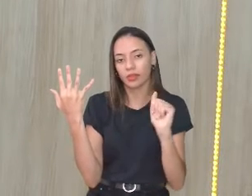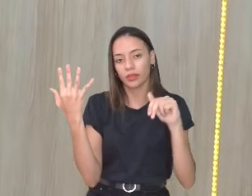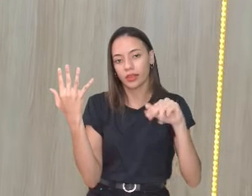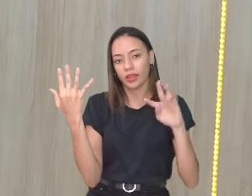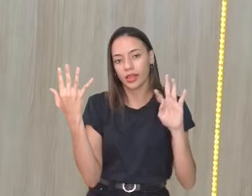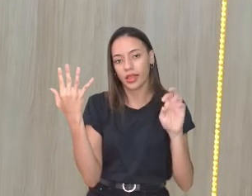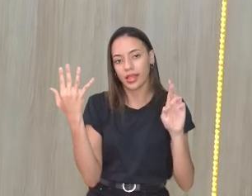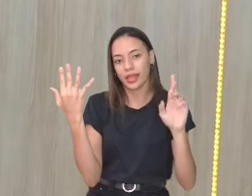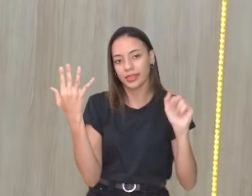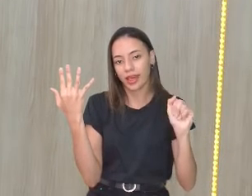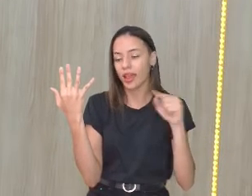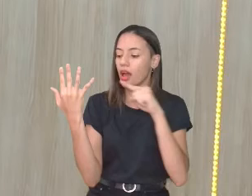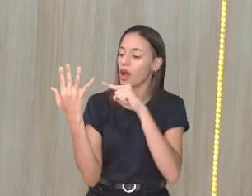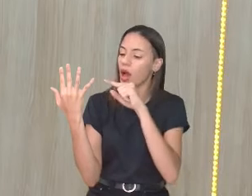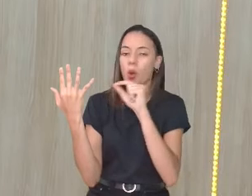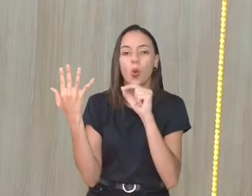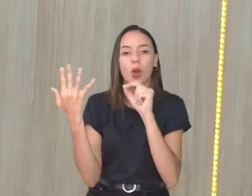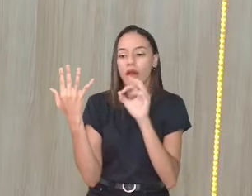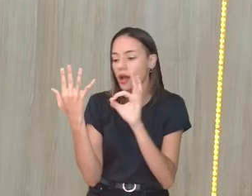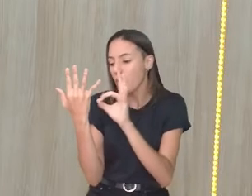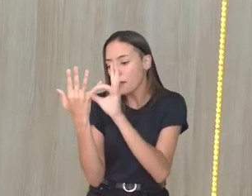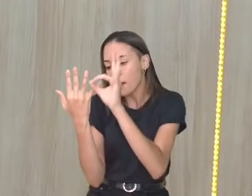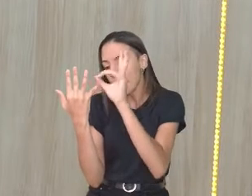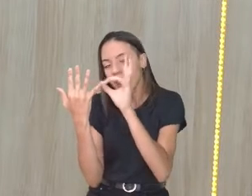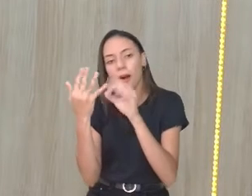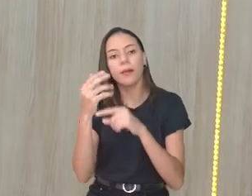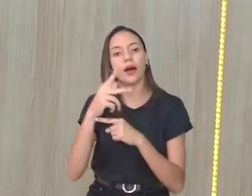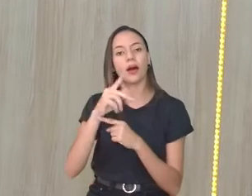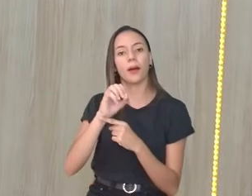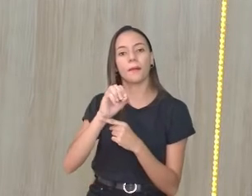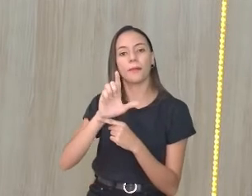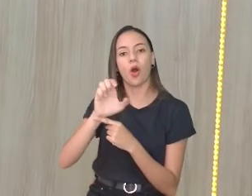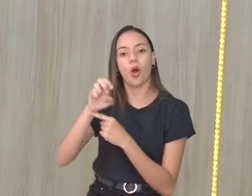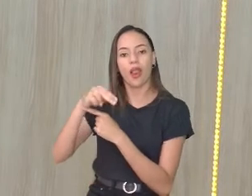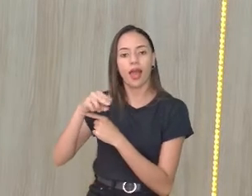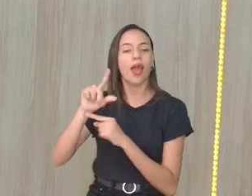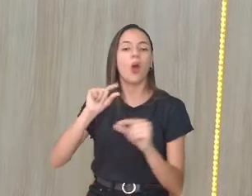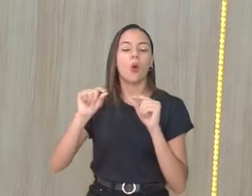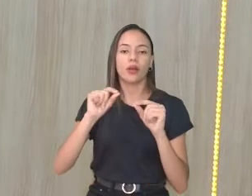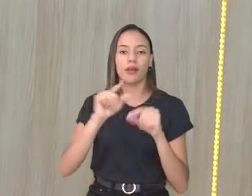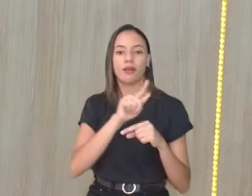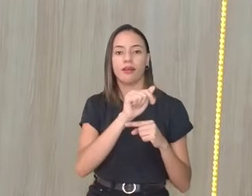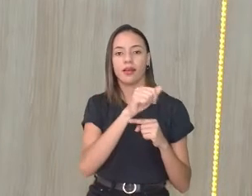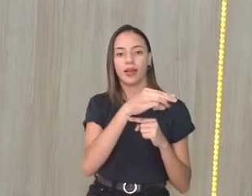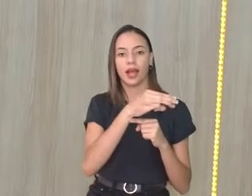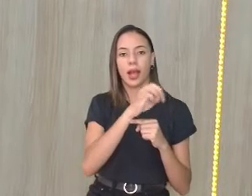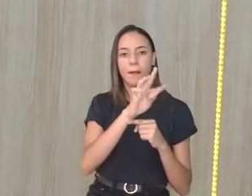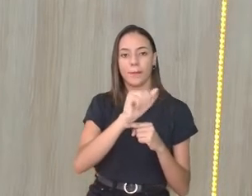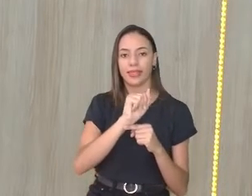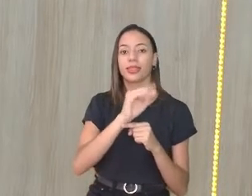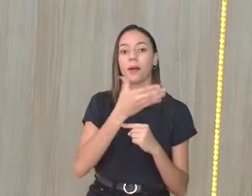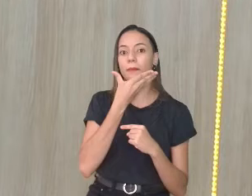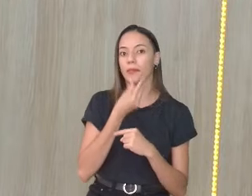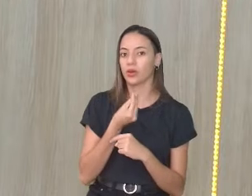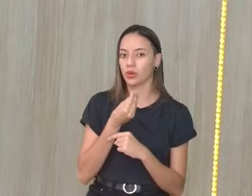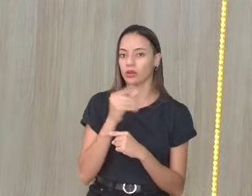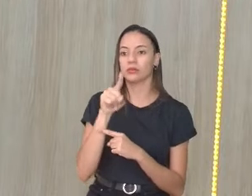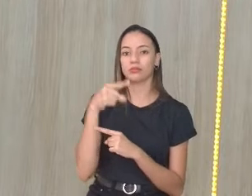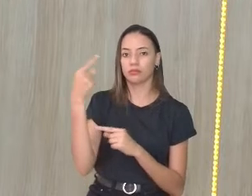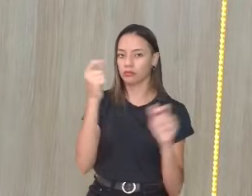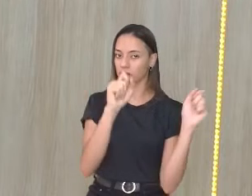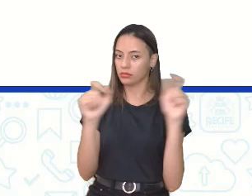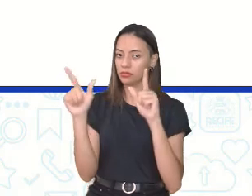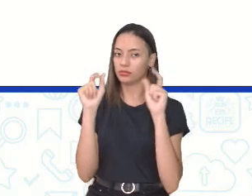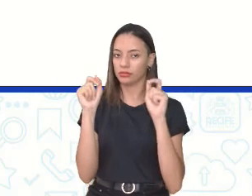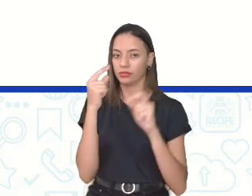antera, ela guarda o grãozinho de pólen, que é o gameta masculino da flor. Vamos passar agora para o próximo slide aqui,